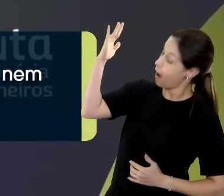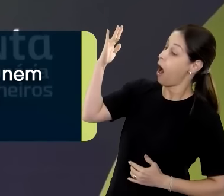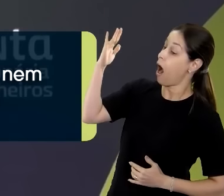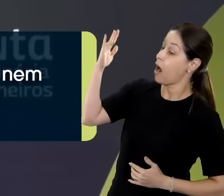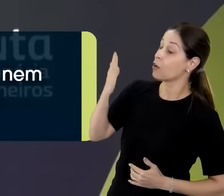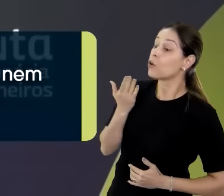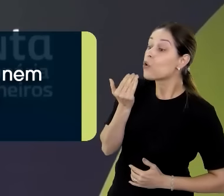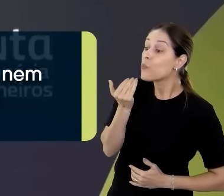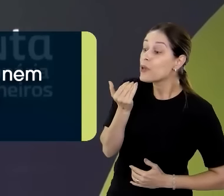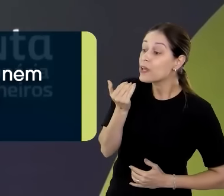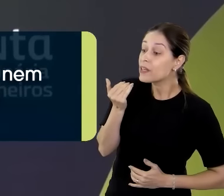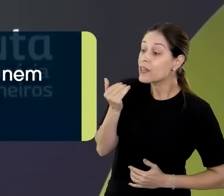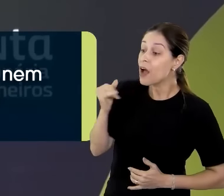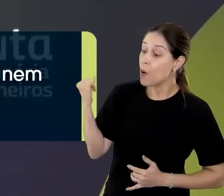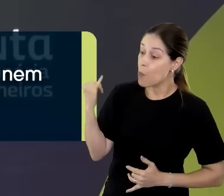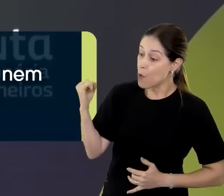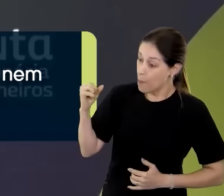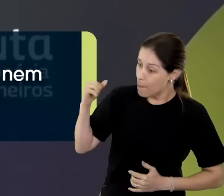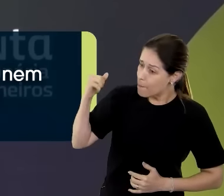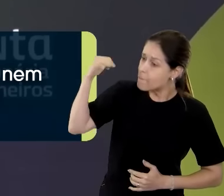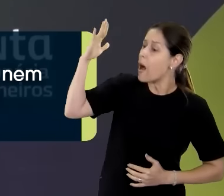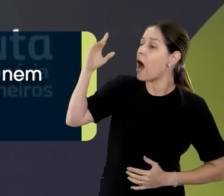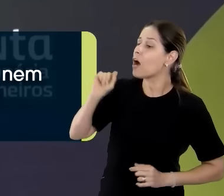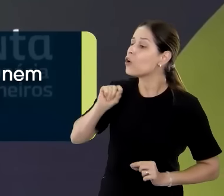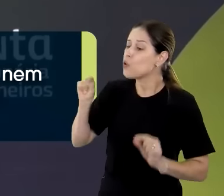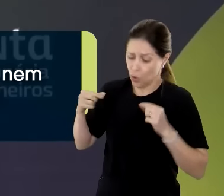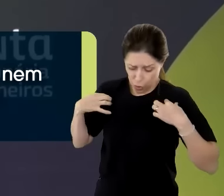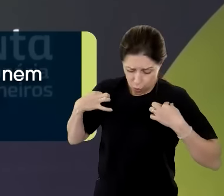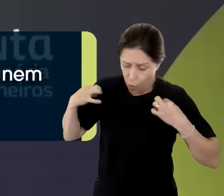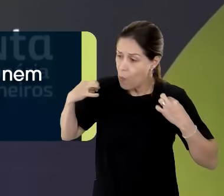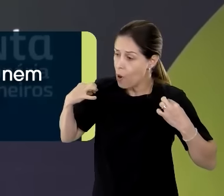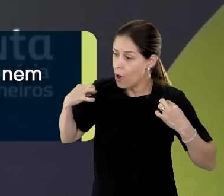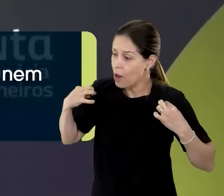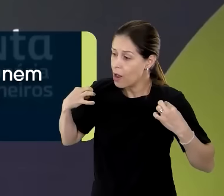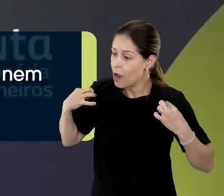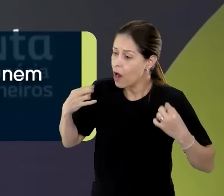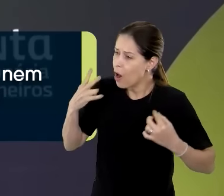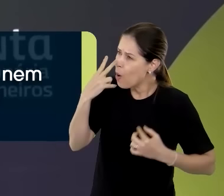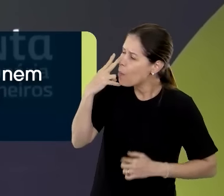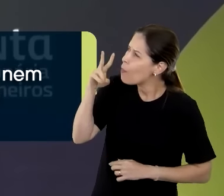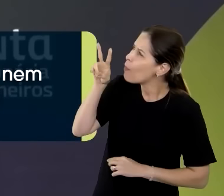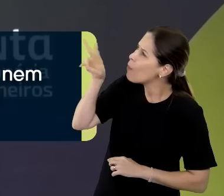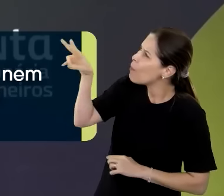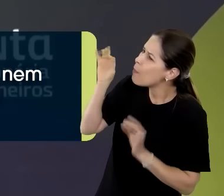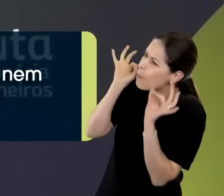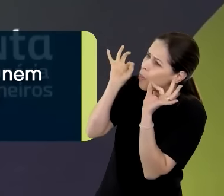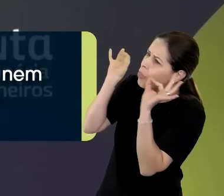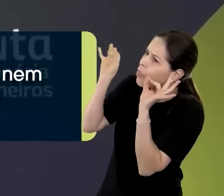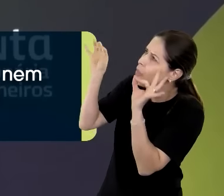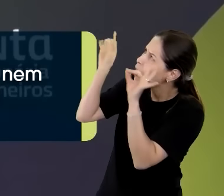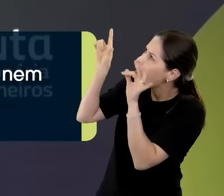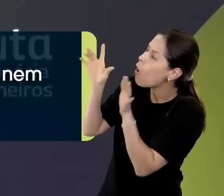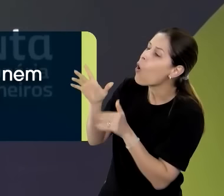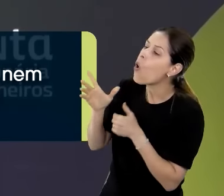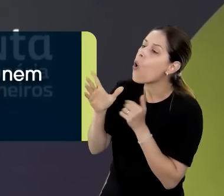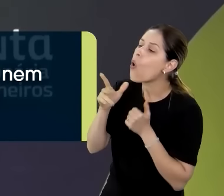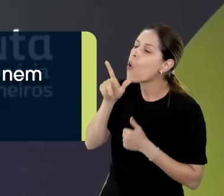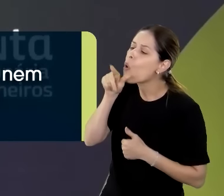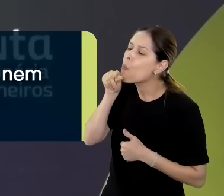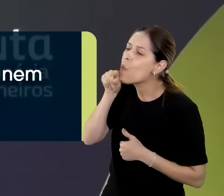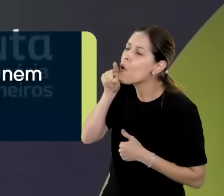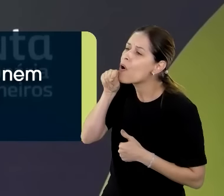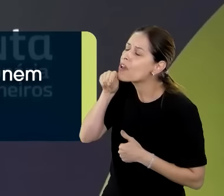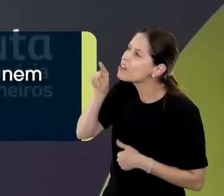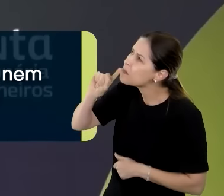Observai os corvos, os quais não semeiam nem ceifam, não têm despensa